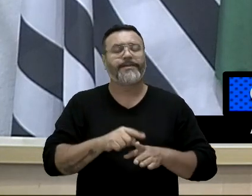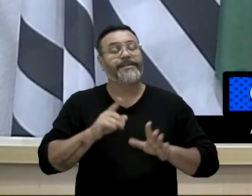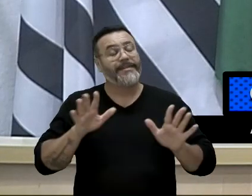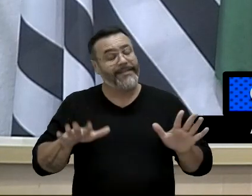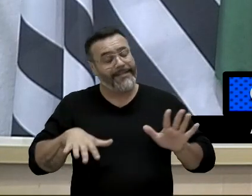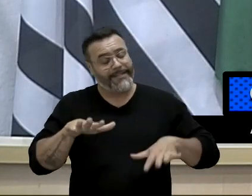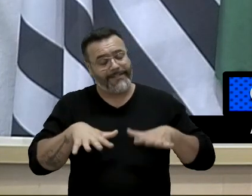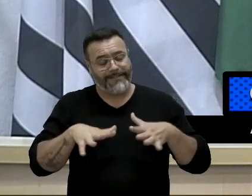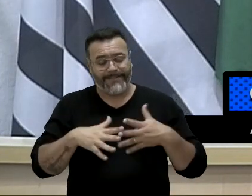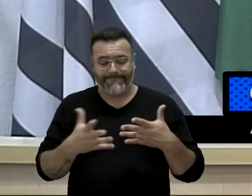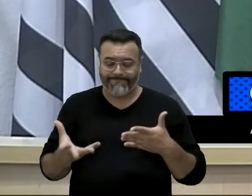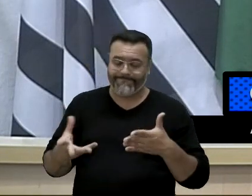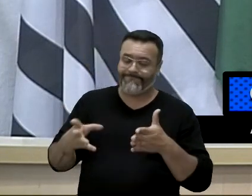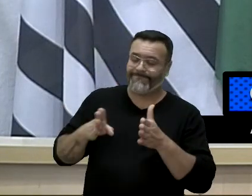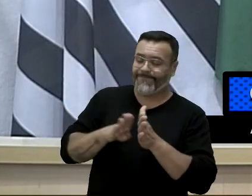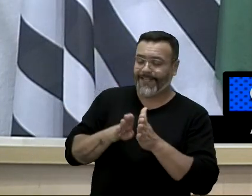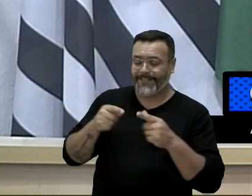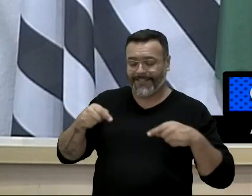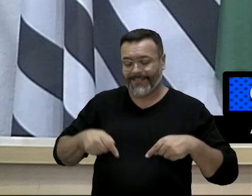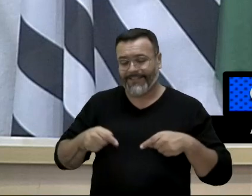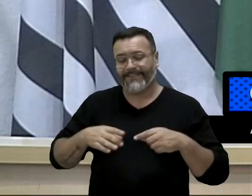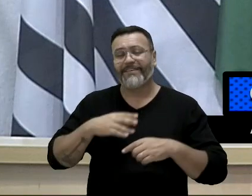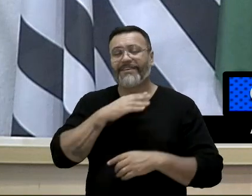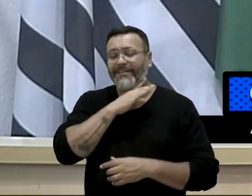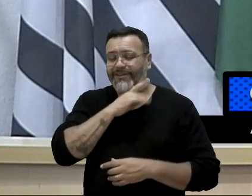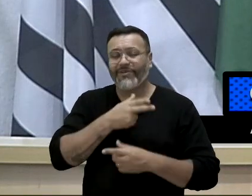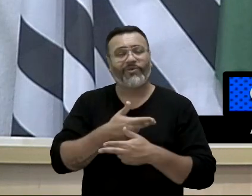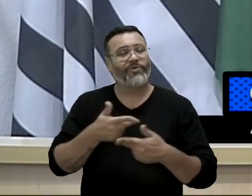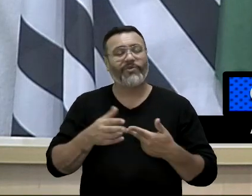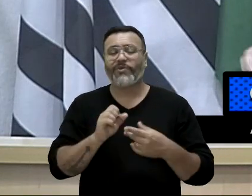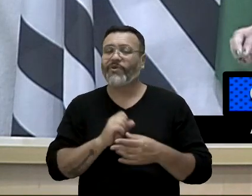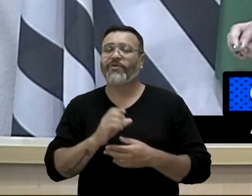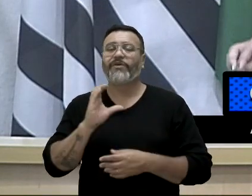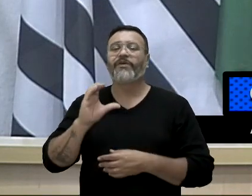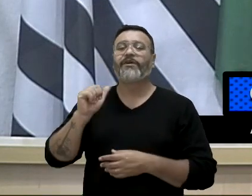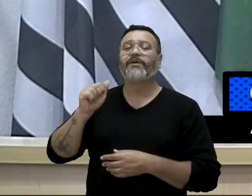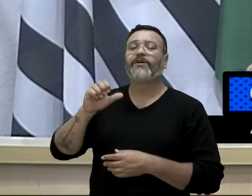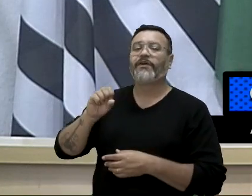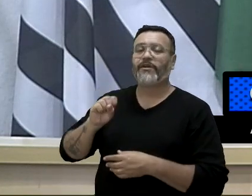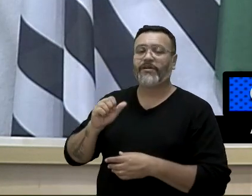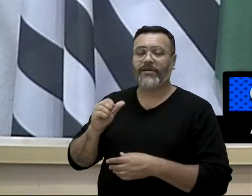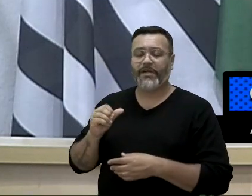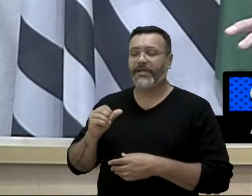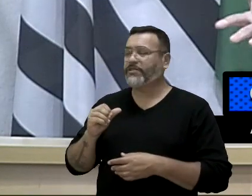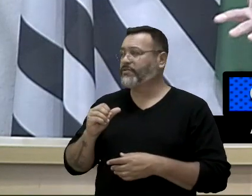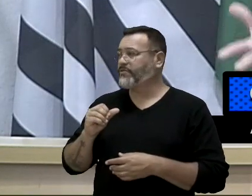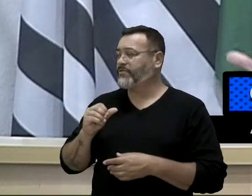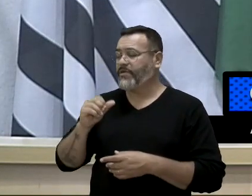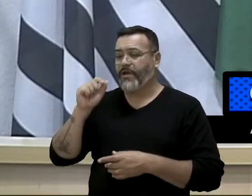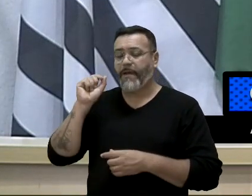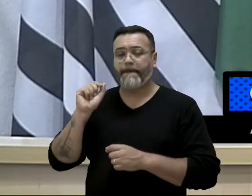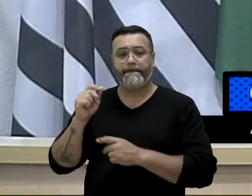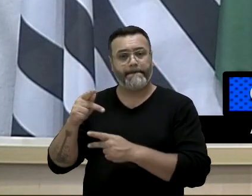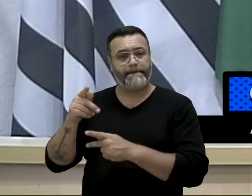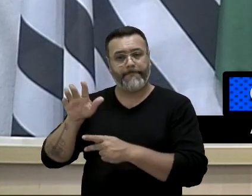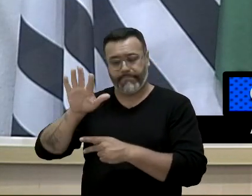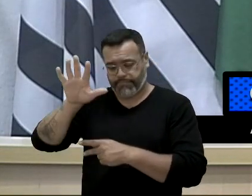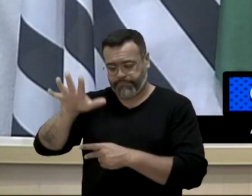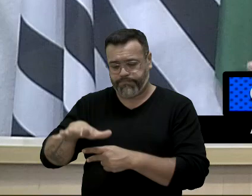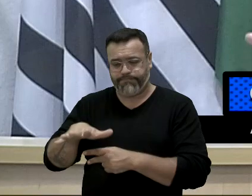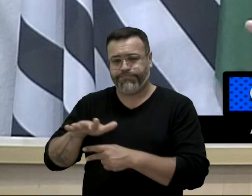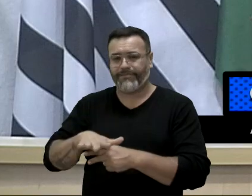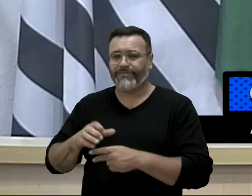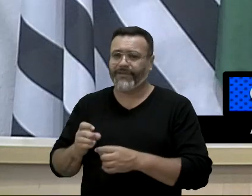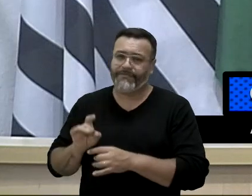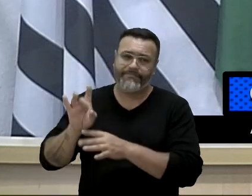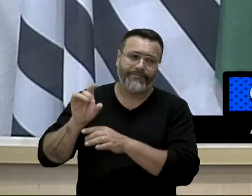infelizmente, traz para cá muita coisa ruim ou casos pontuais e que não são explicitados toda a situação, né?